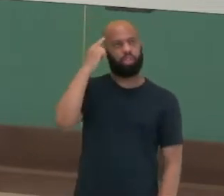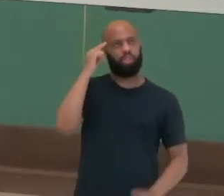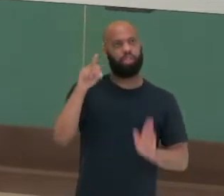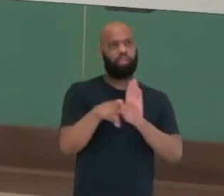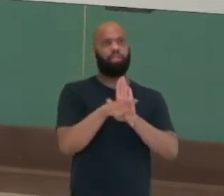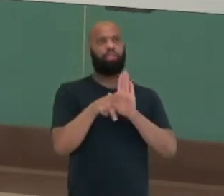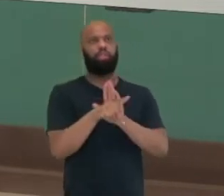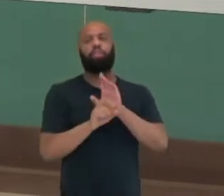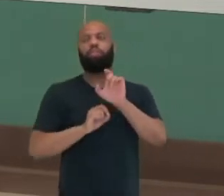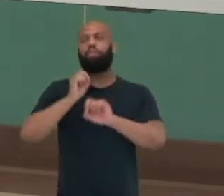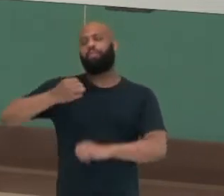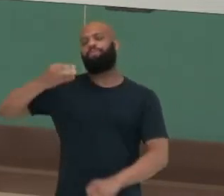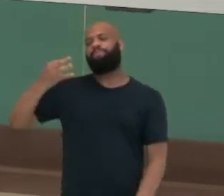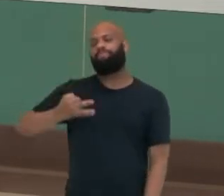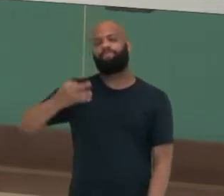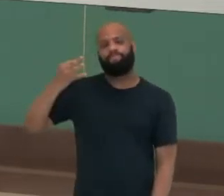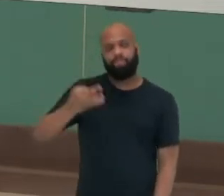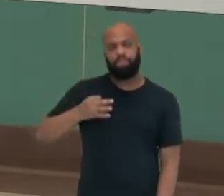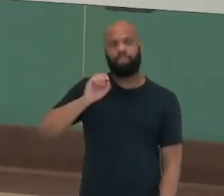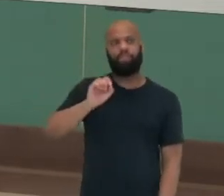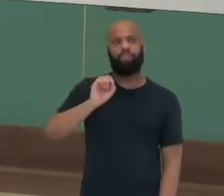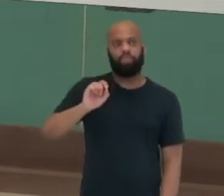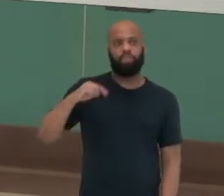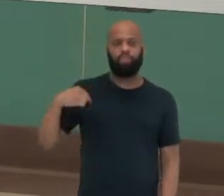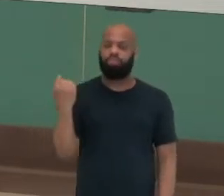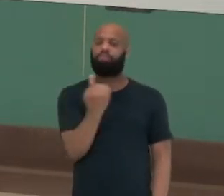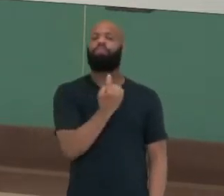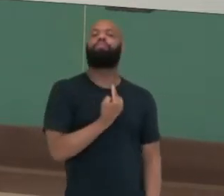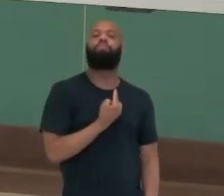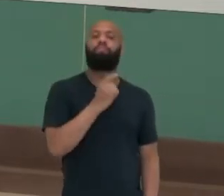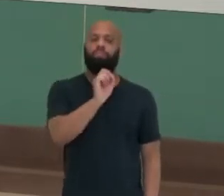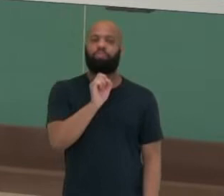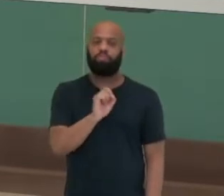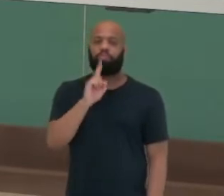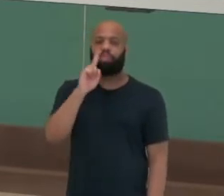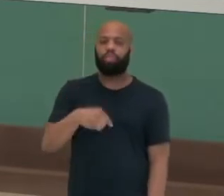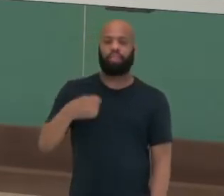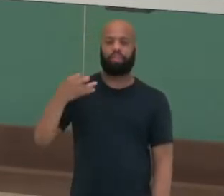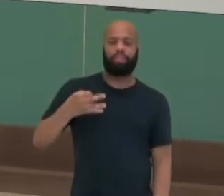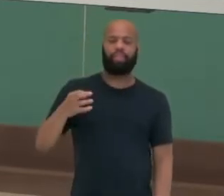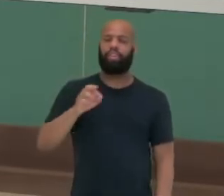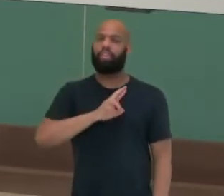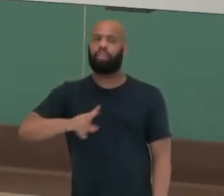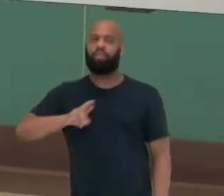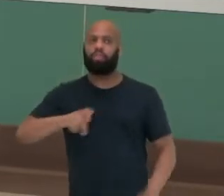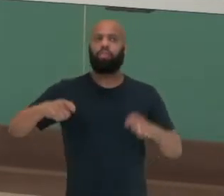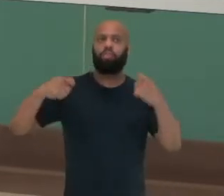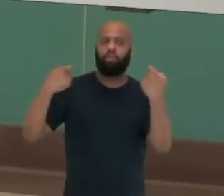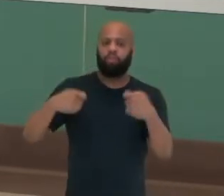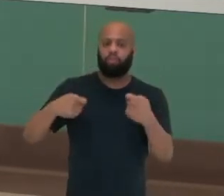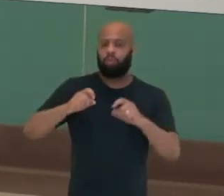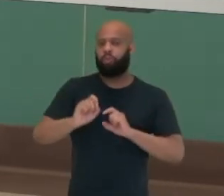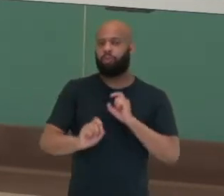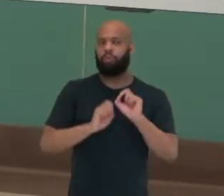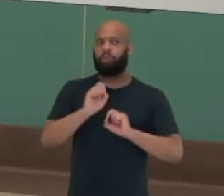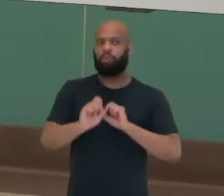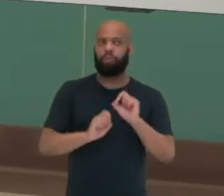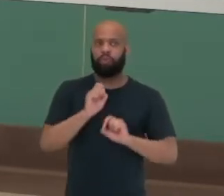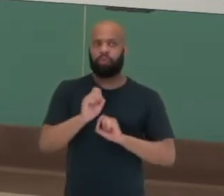ser perfeito, tá? Então, nós, como sujeitos imperfeitos, precisamos